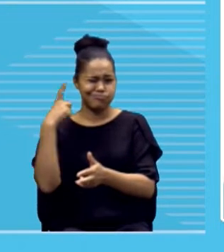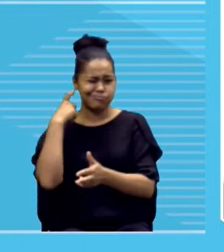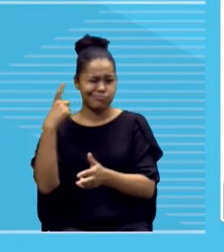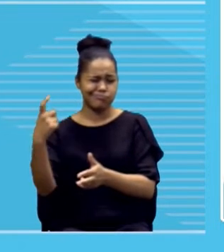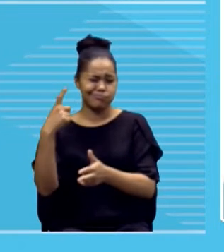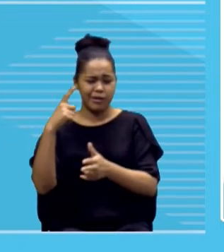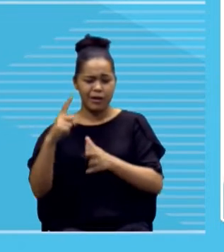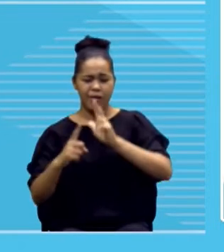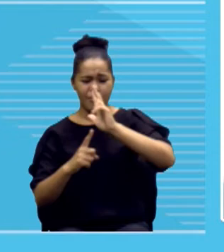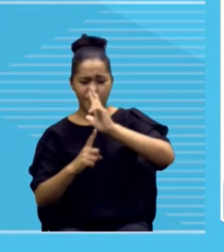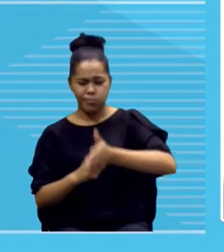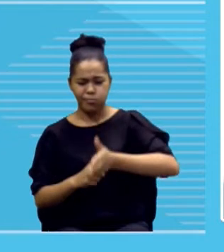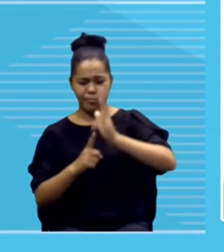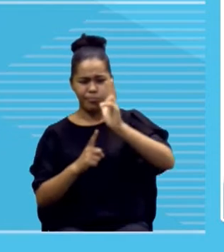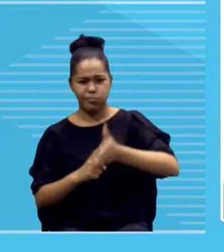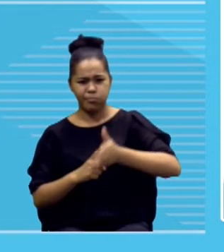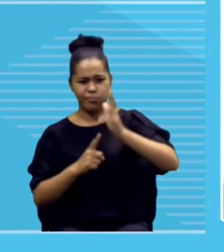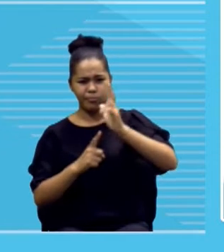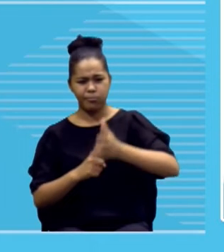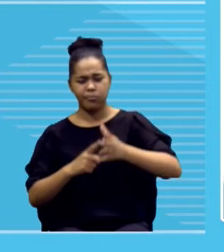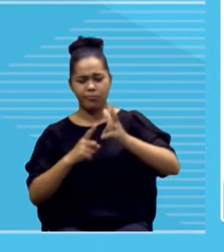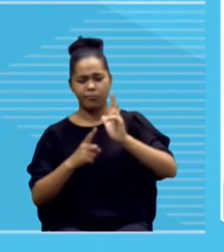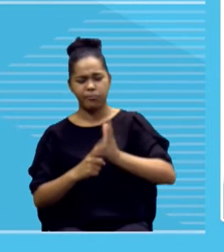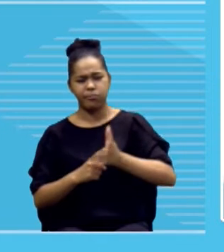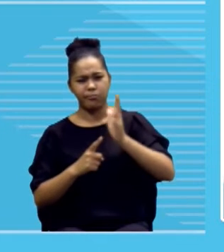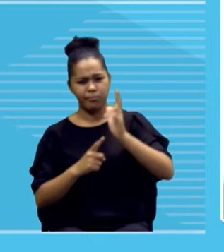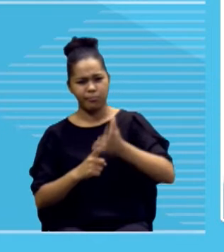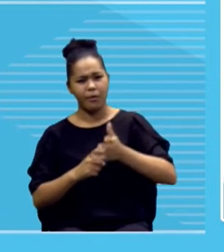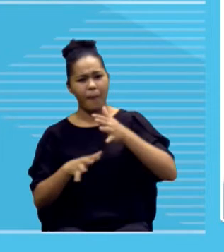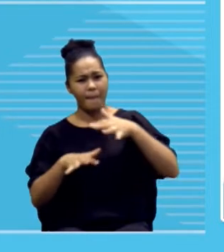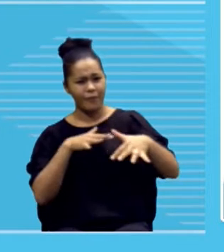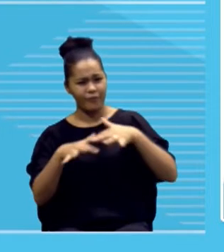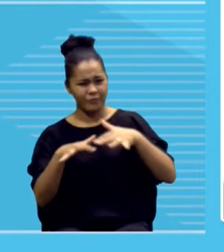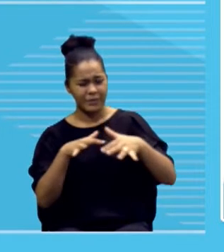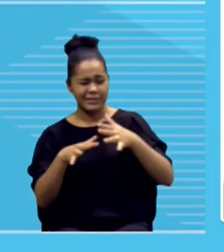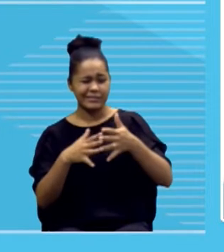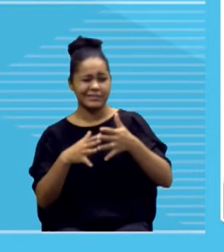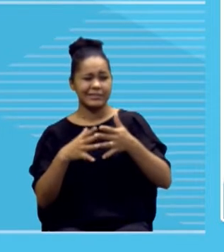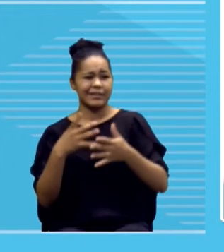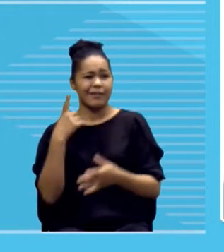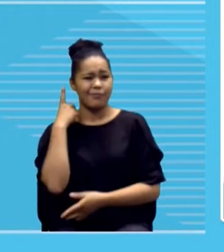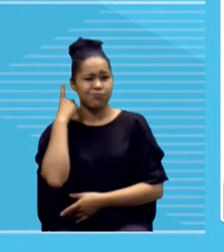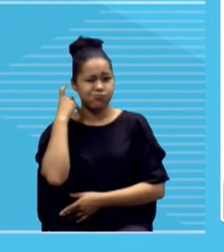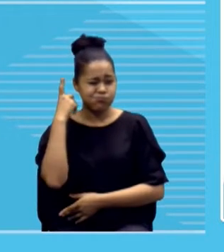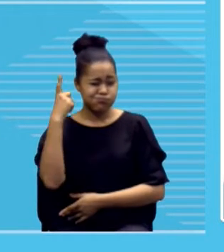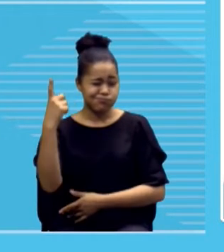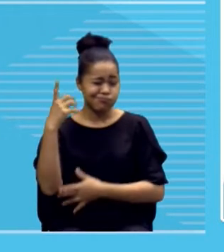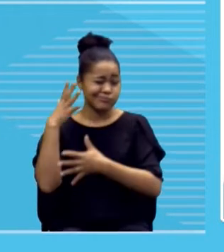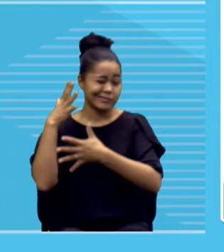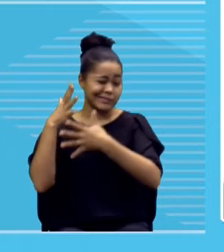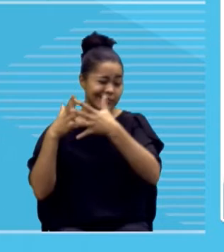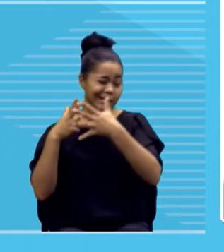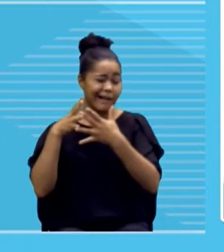um ventilador da sua casa já faz uma zoada desagradável. Imagina um catavento daquele tamanho. Faz uma zoada